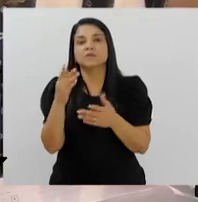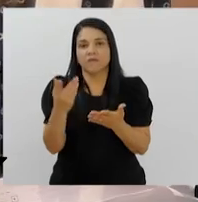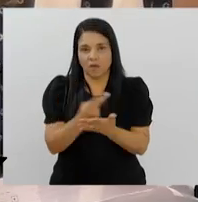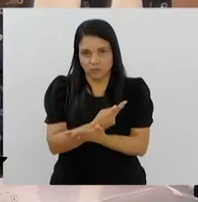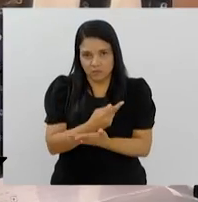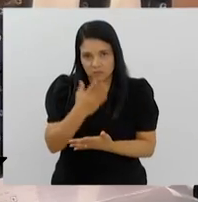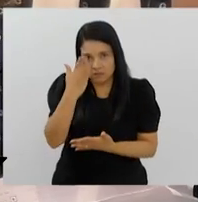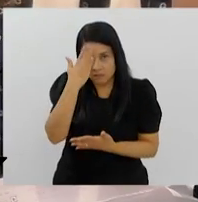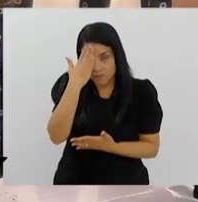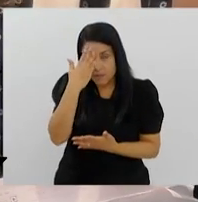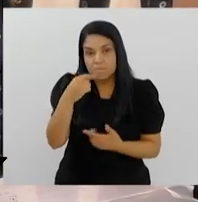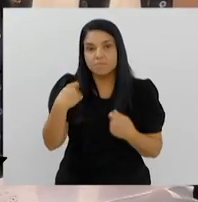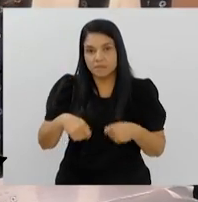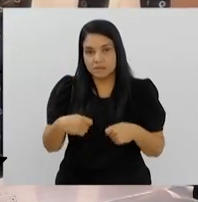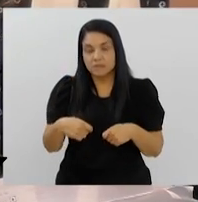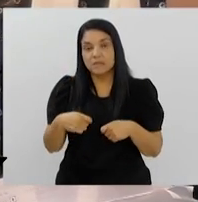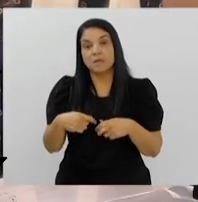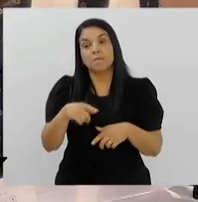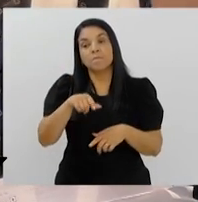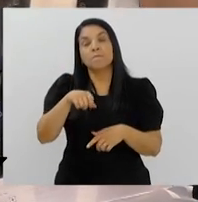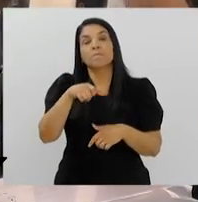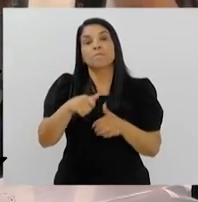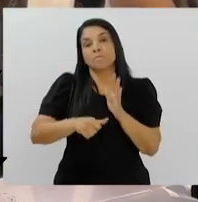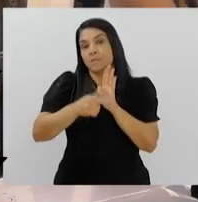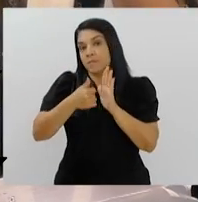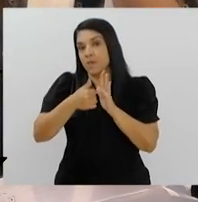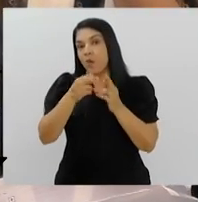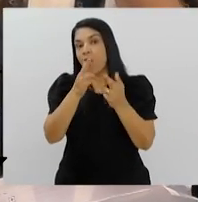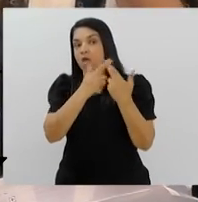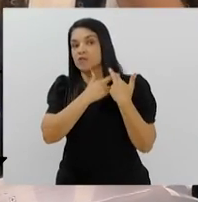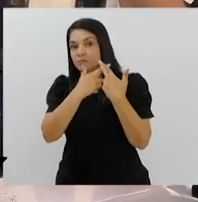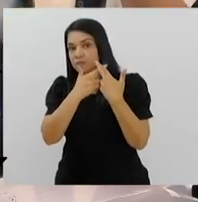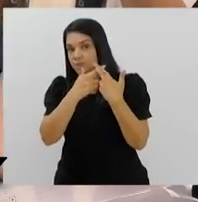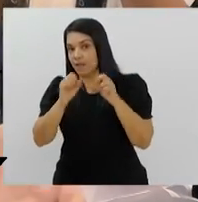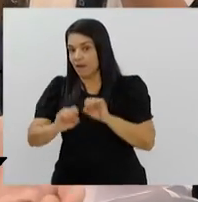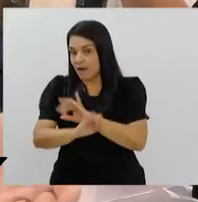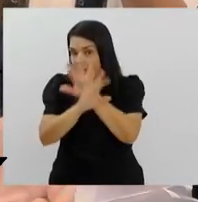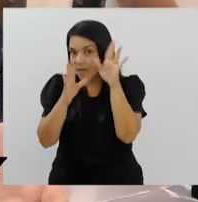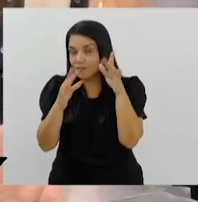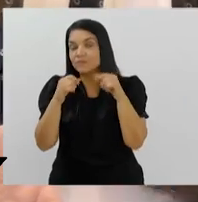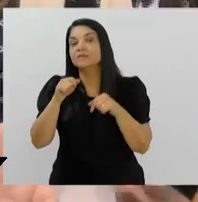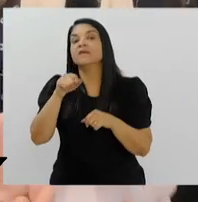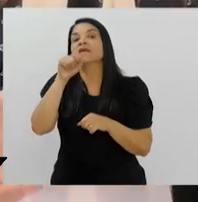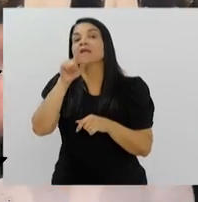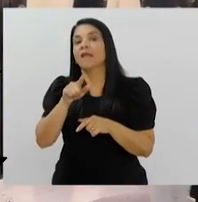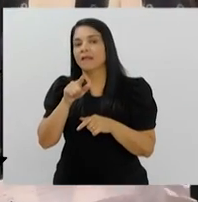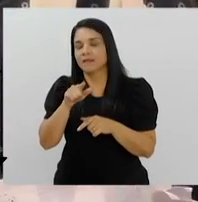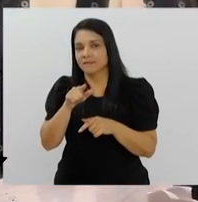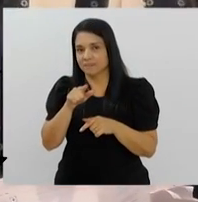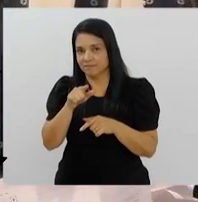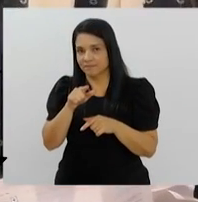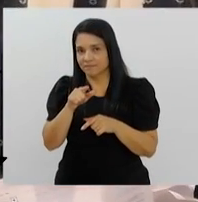atribuir responsabilidade claríssima e depois depois de atribuir responsabilidade